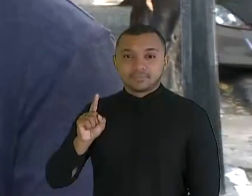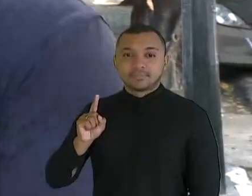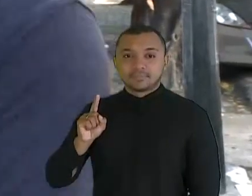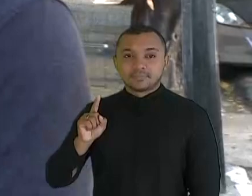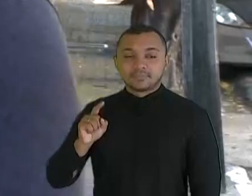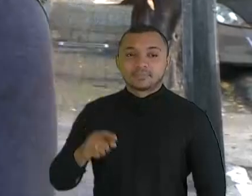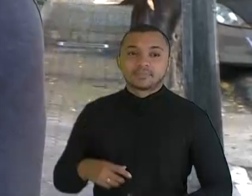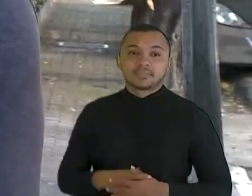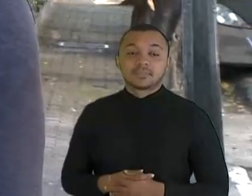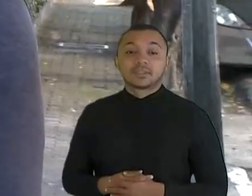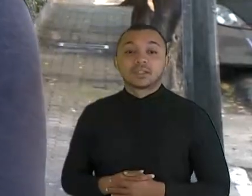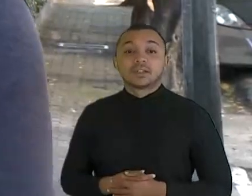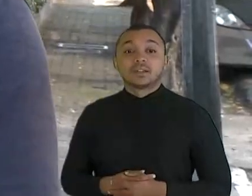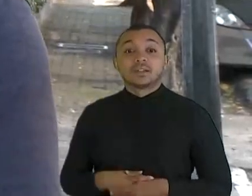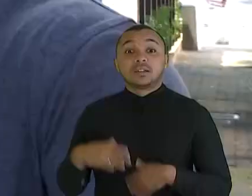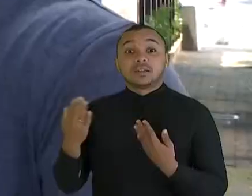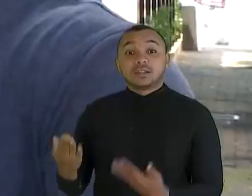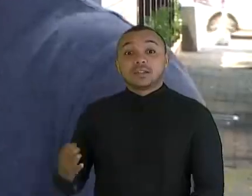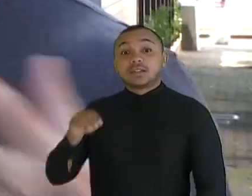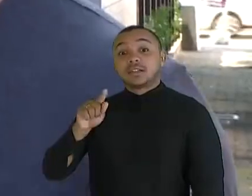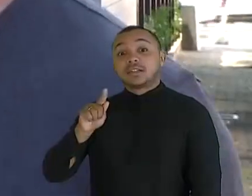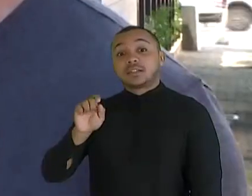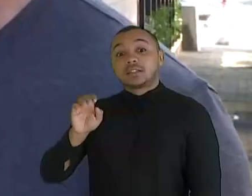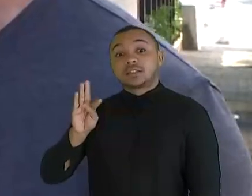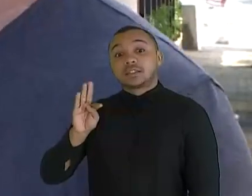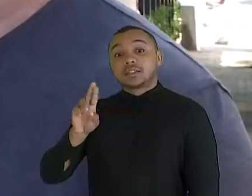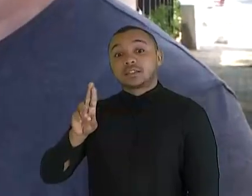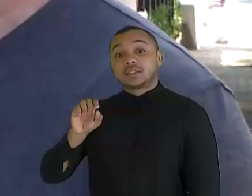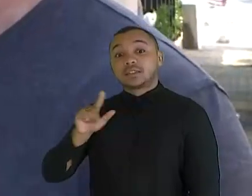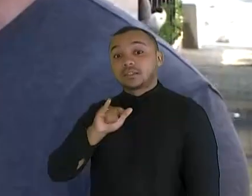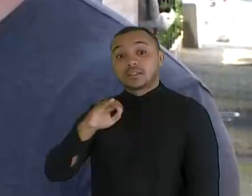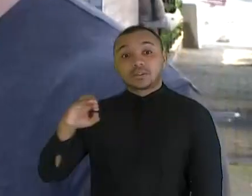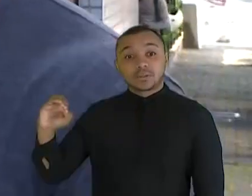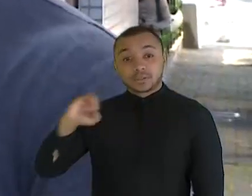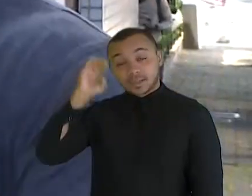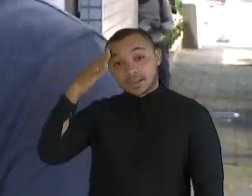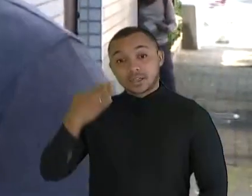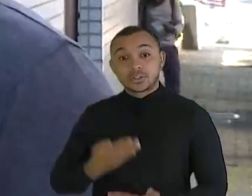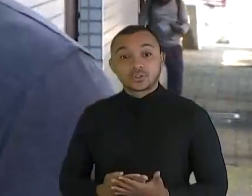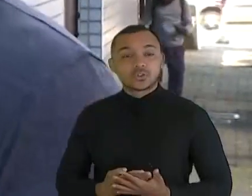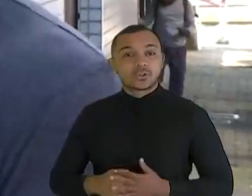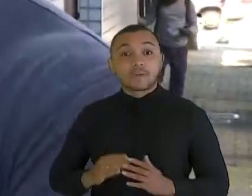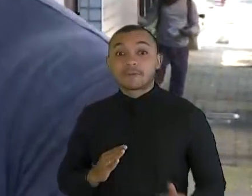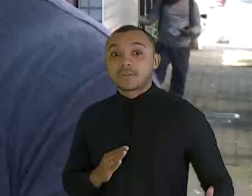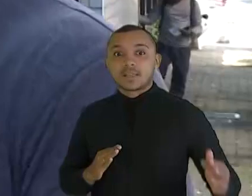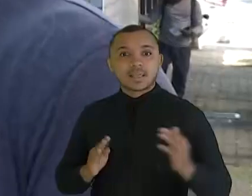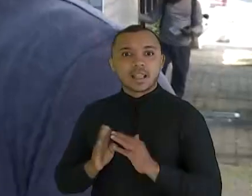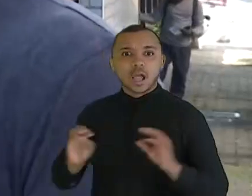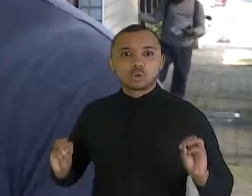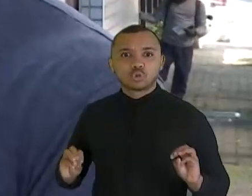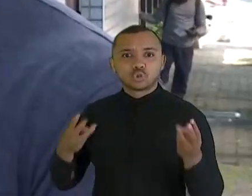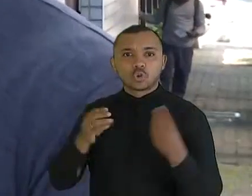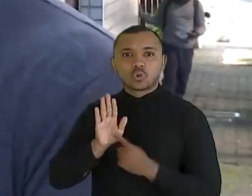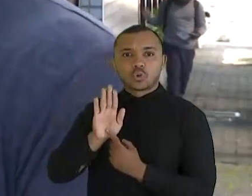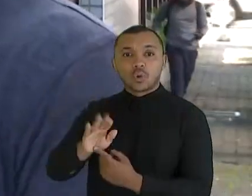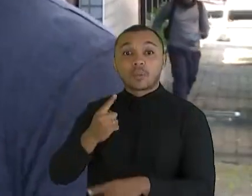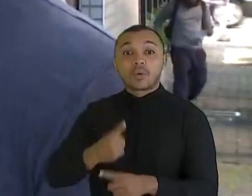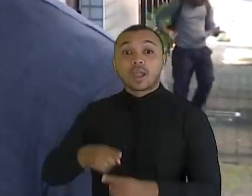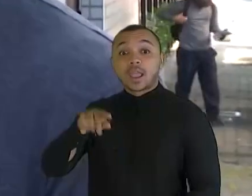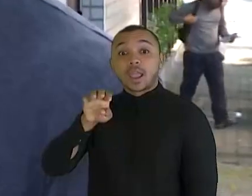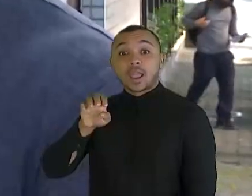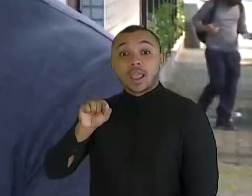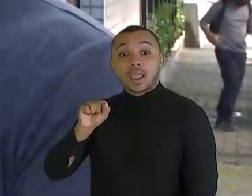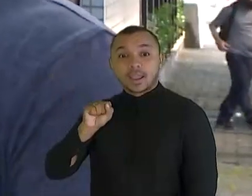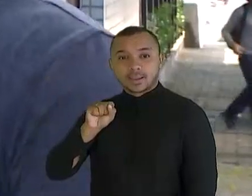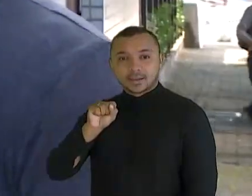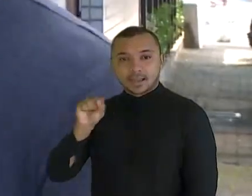chama o GG, o Getúlio, para dirigir o que ele considera que vai ser o último espetáculo dele, porque o Horácio está um pouco